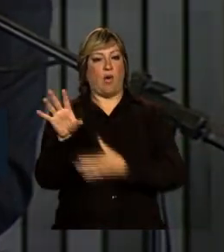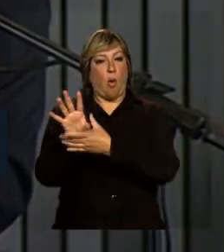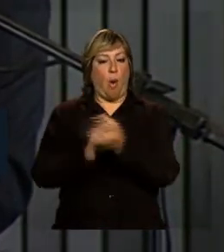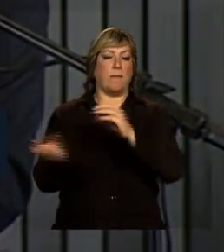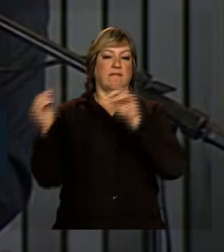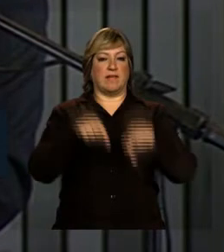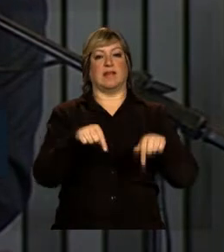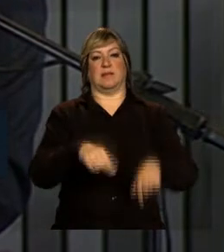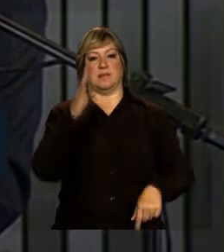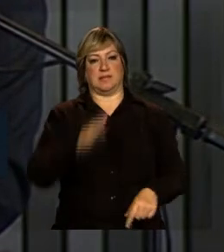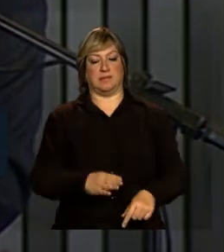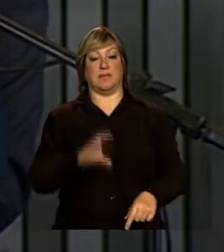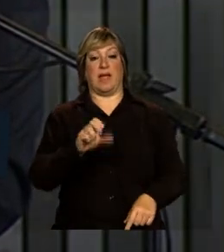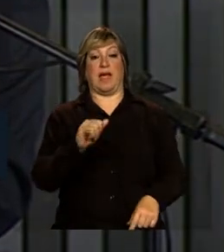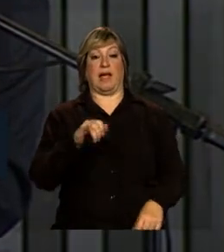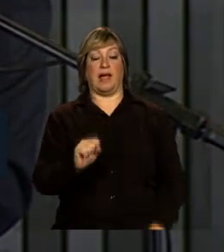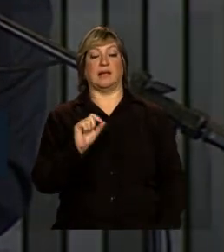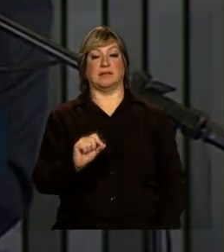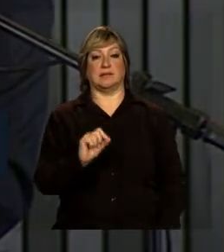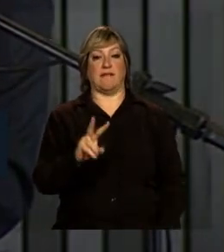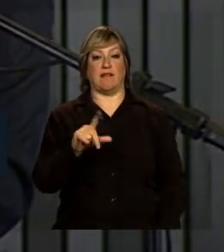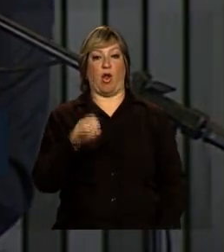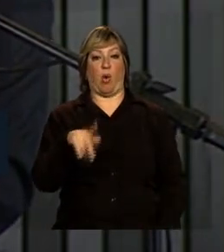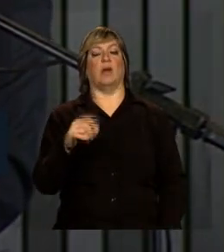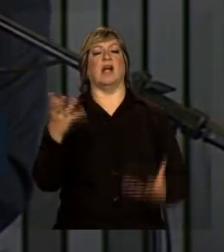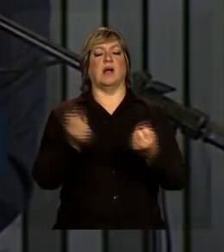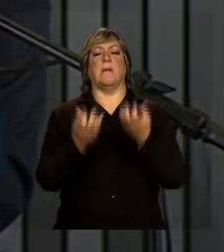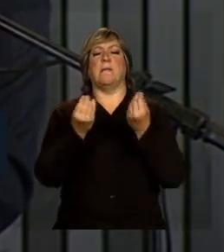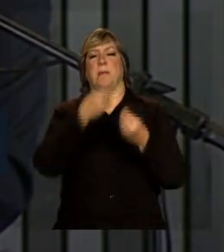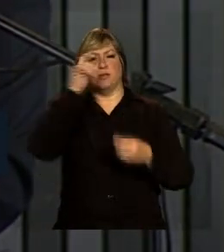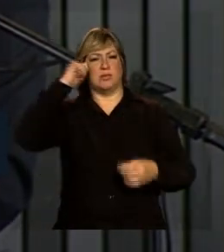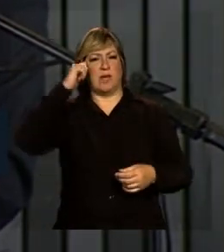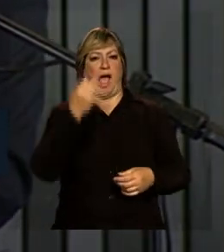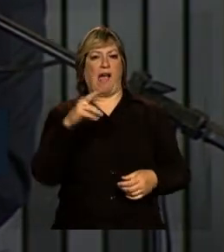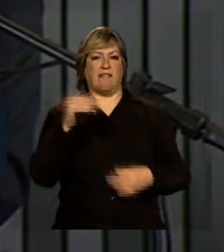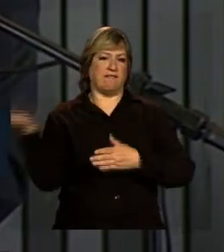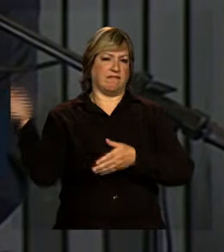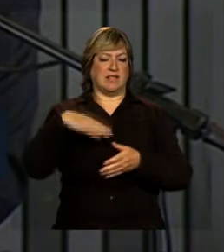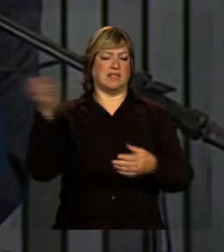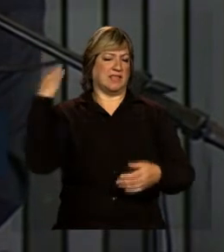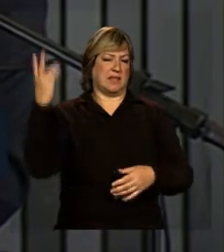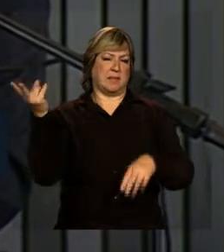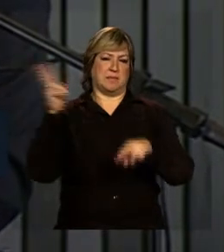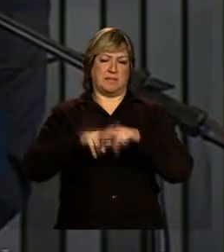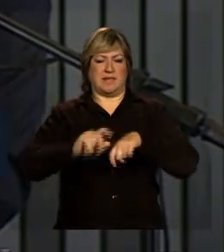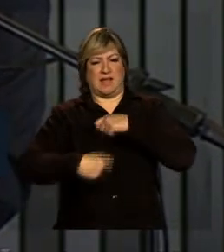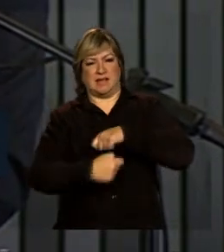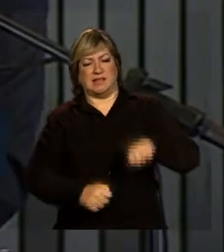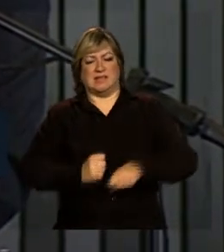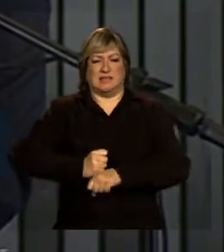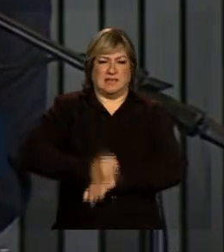do Valongo, no Rio de Janeiro, que recebeu milhares de africanos trazidos para serem escravizados, se insere